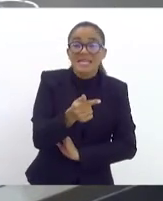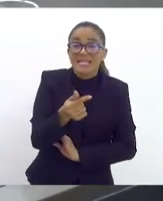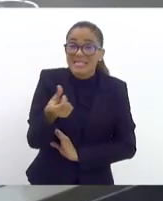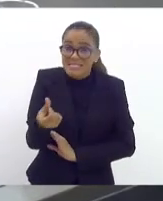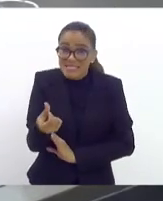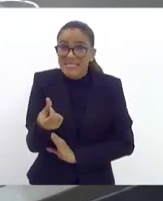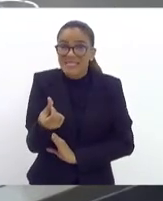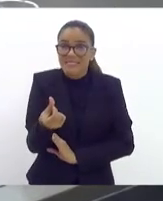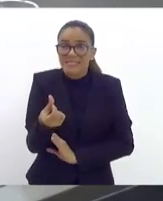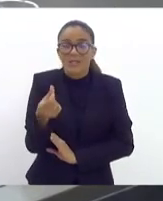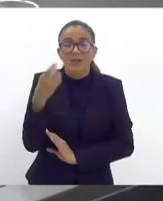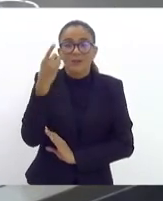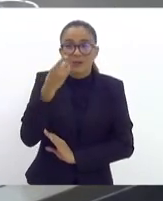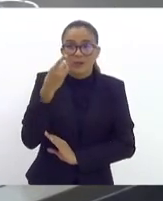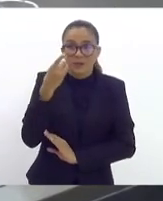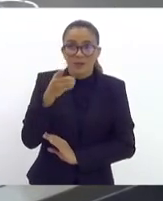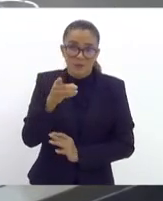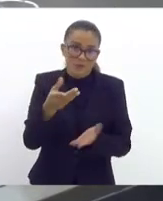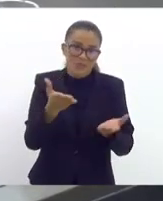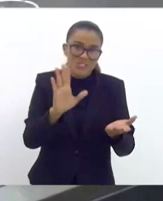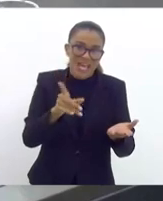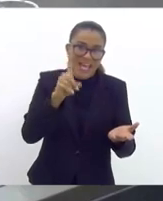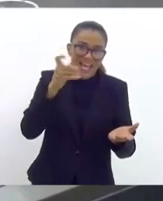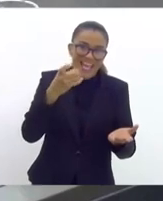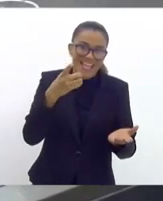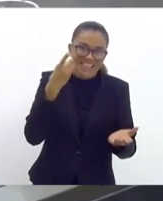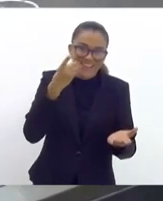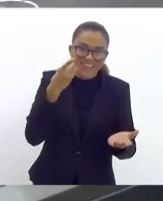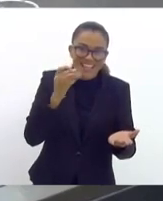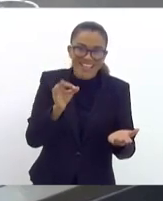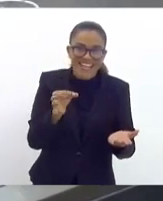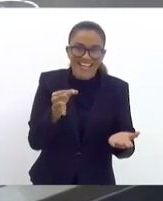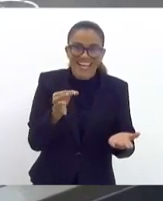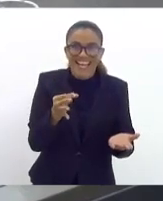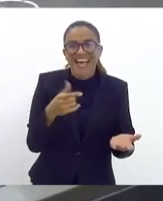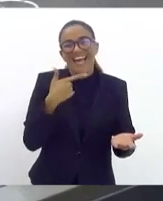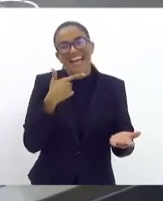do deputado vossa excelência já era Deputado nesse momento não